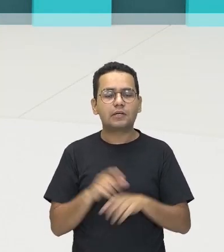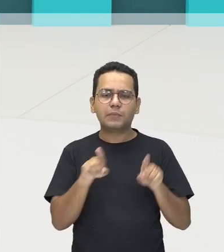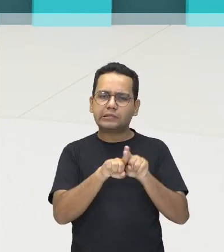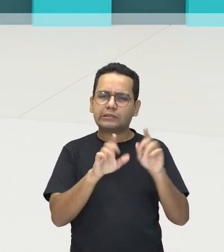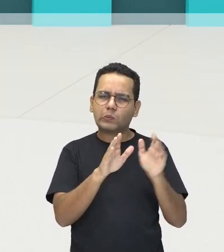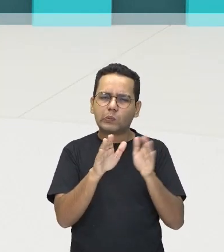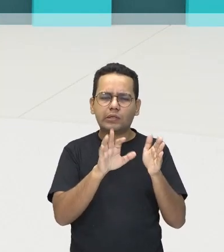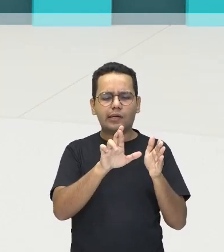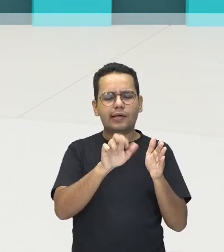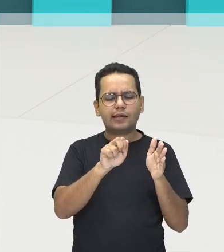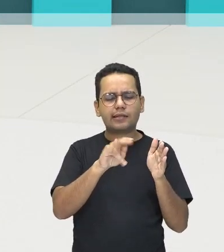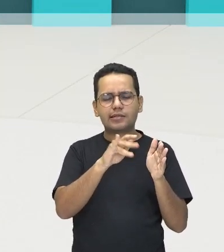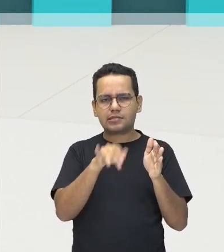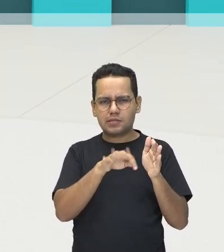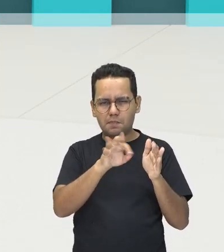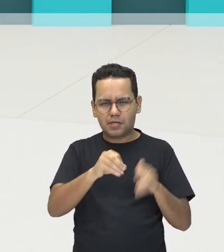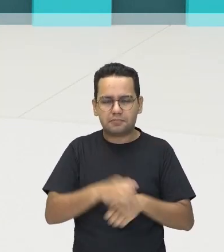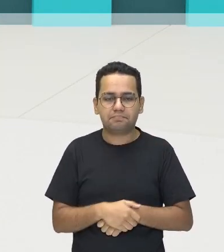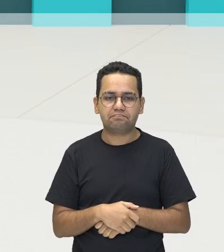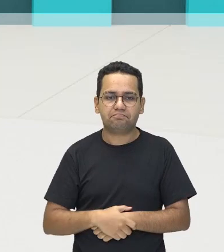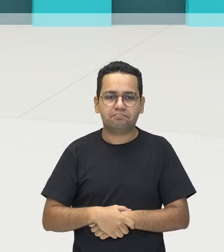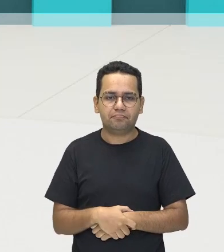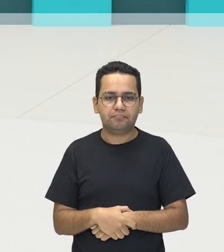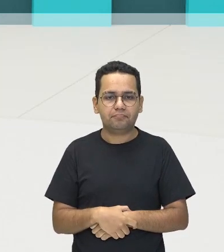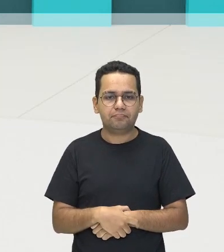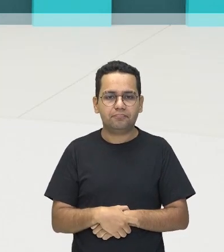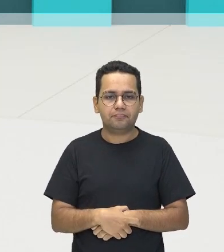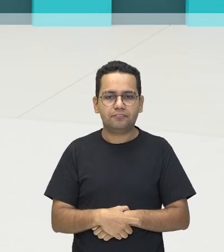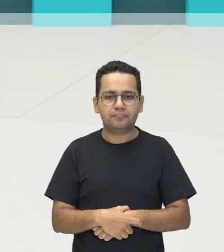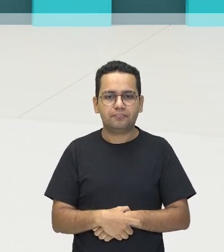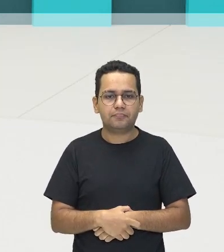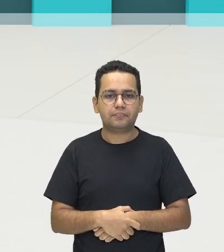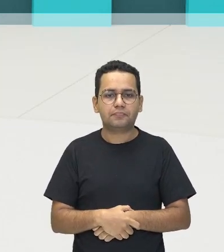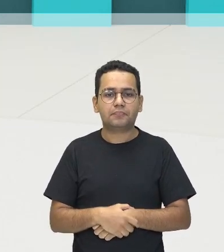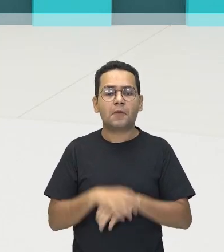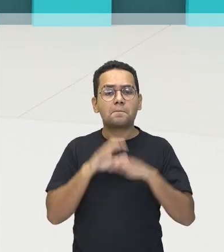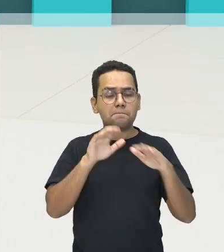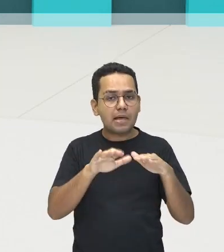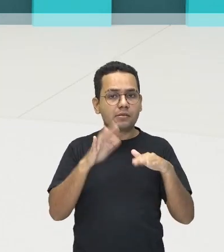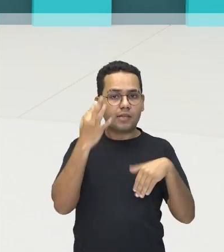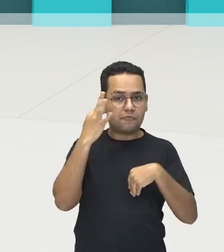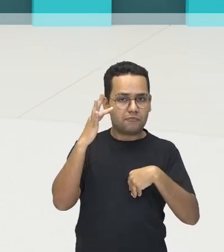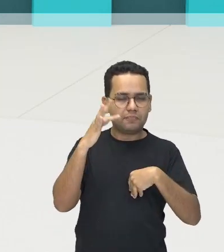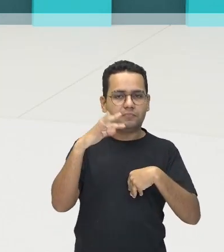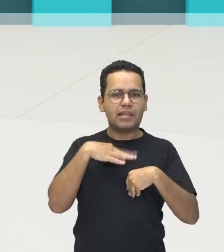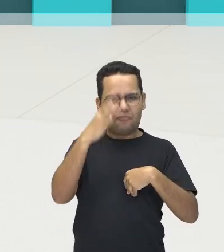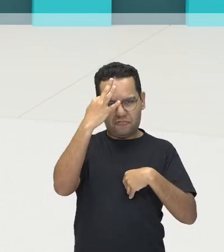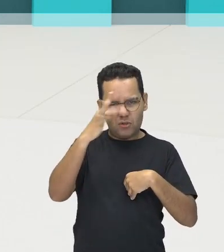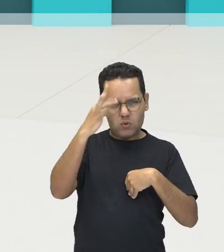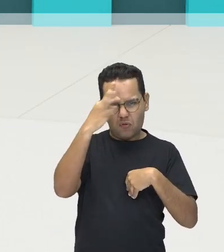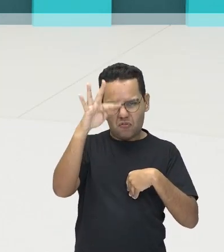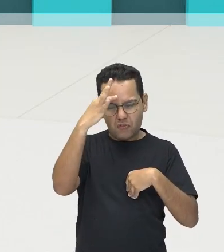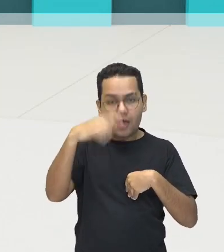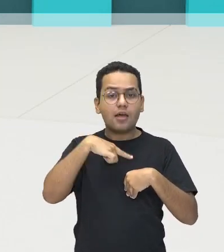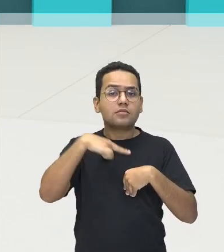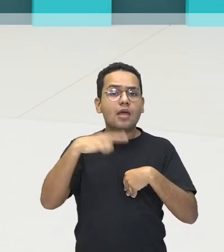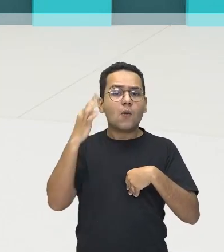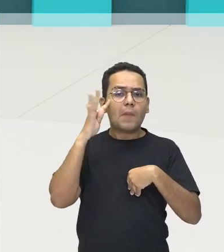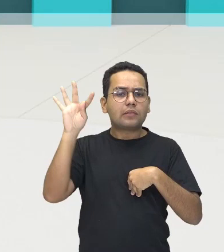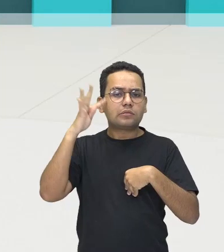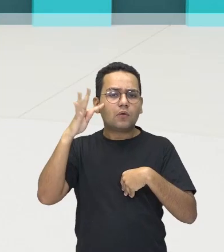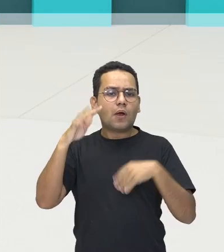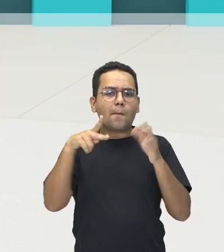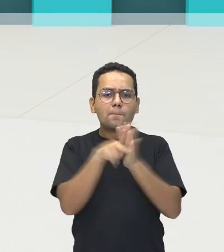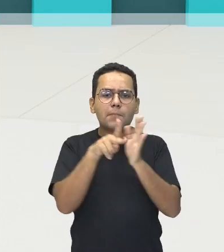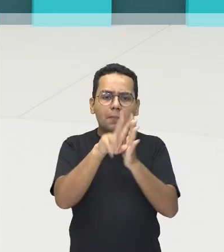aí o conceito de humanismo. E aí, dentro da filosofia, uma doutrina que tem a concepção de que o homem, ó, é a referência de